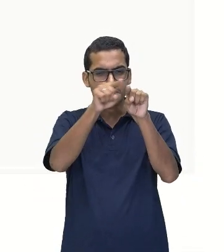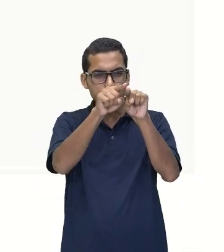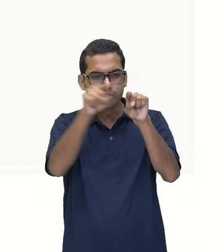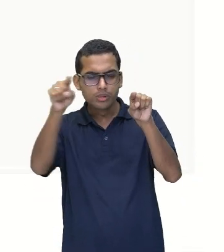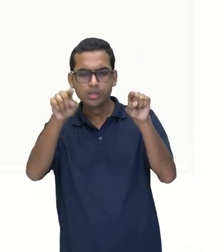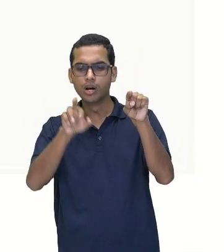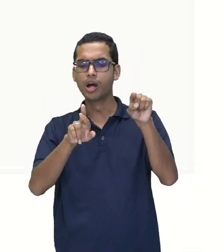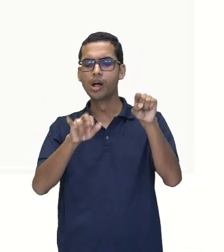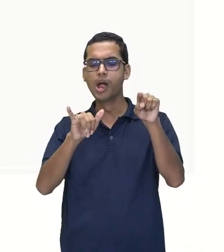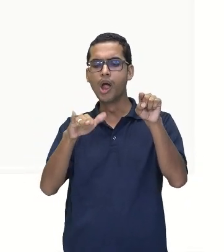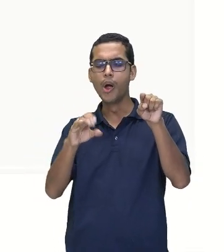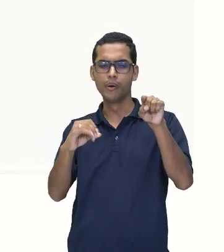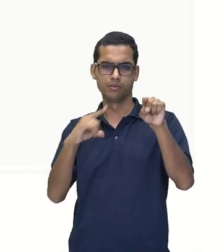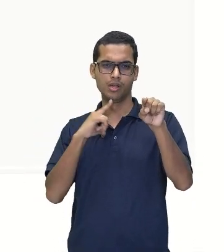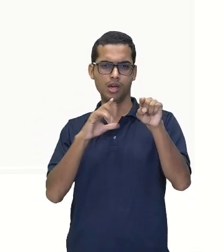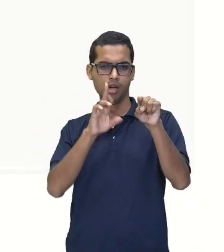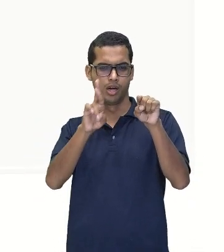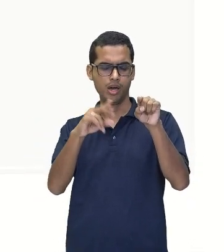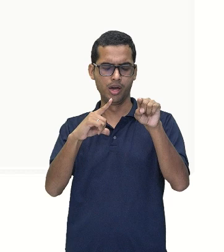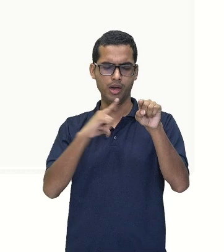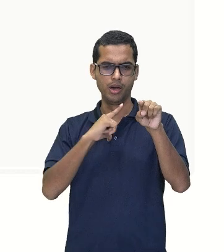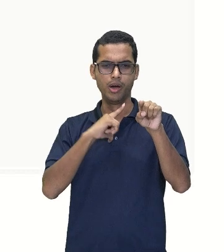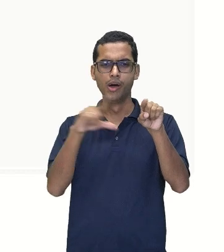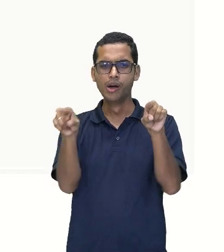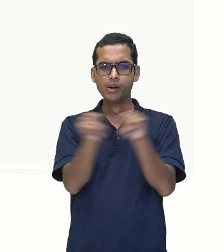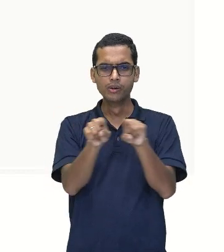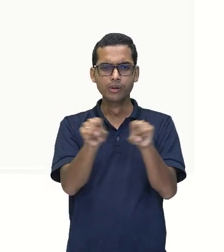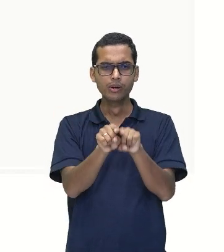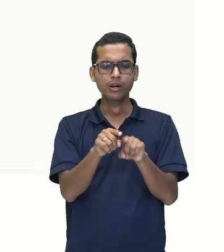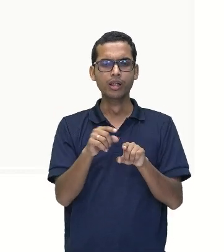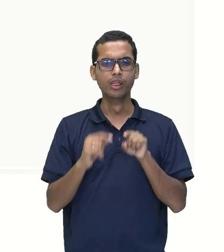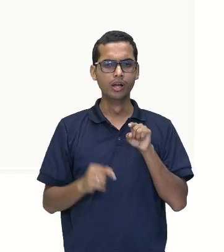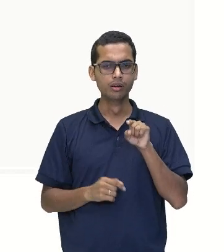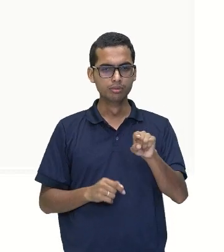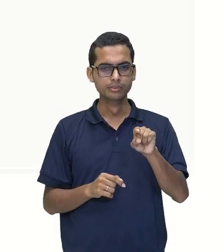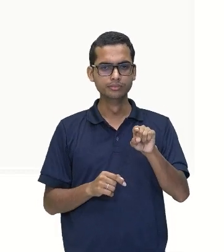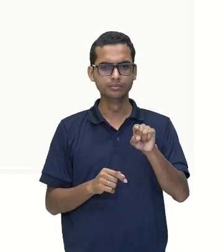circunferência maior, que também tem aqui o seu raio,